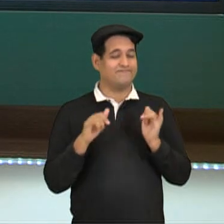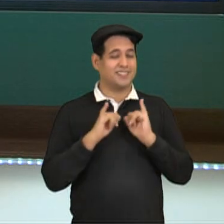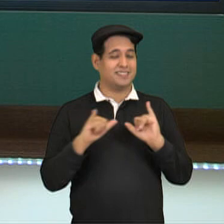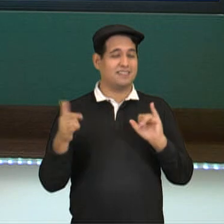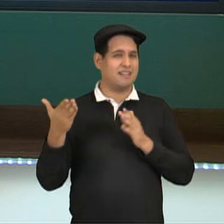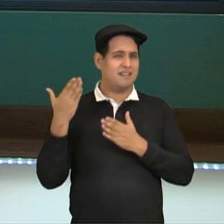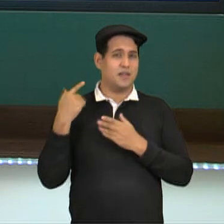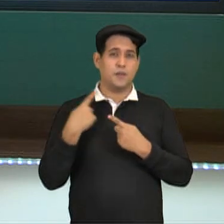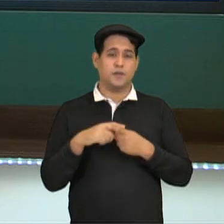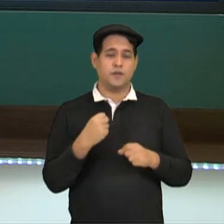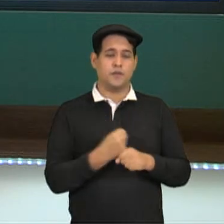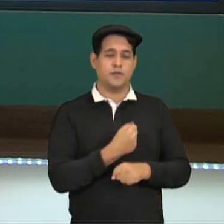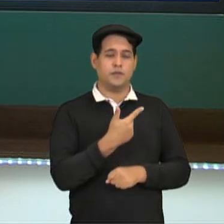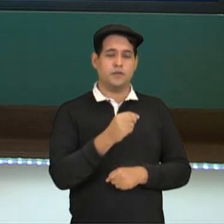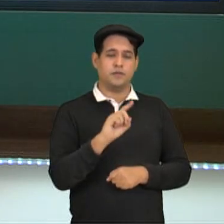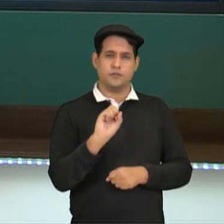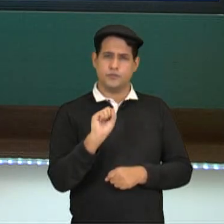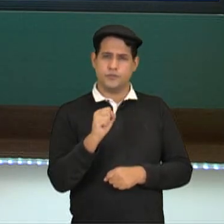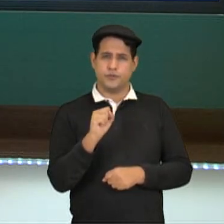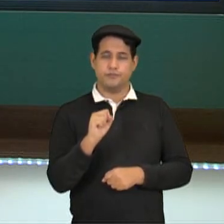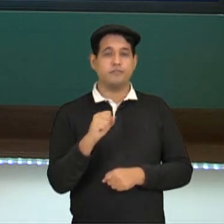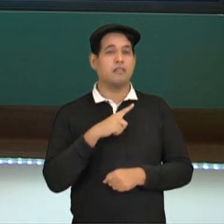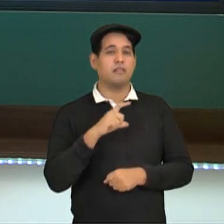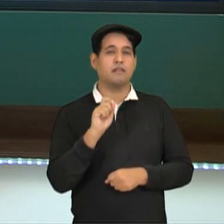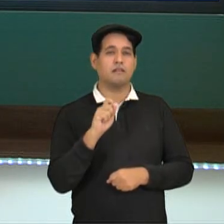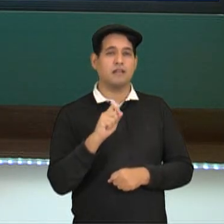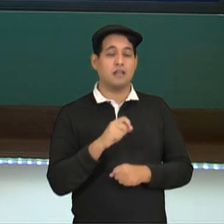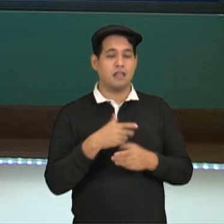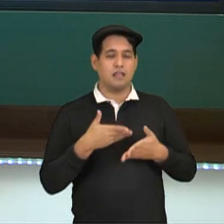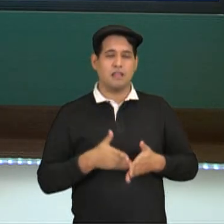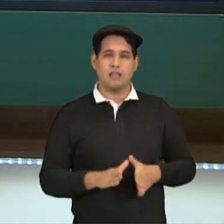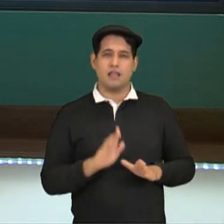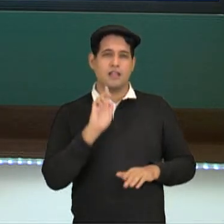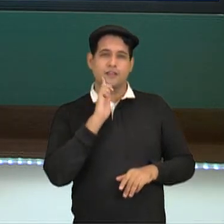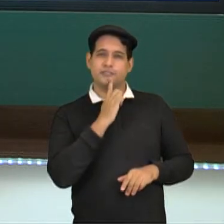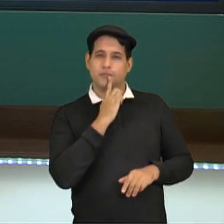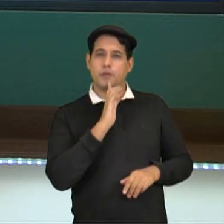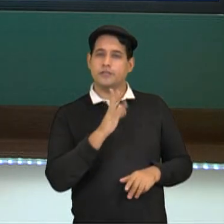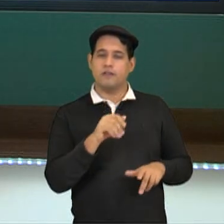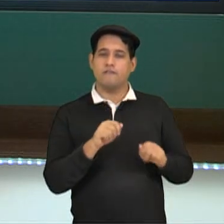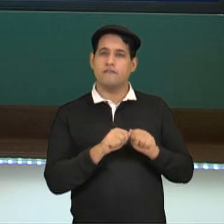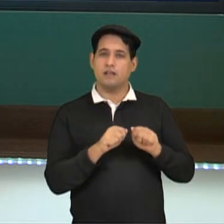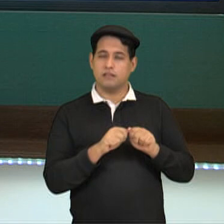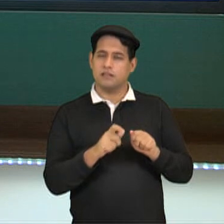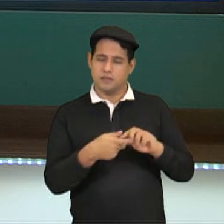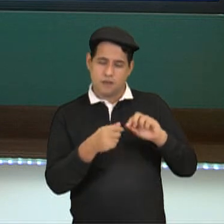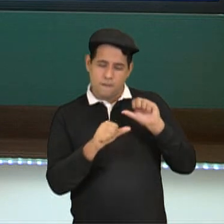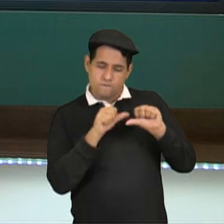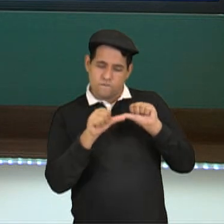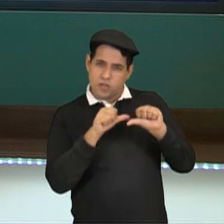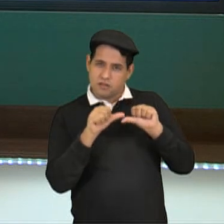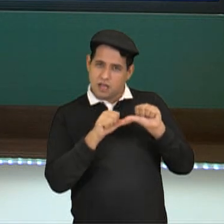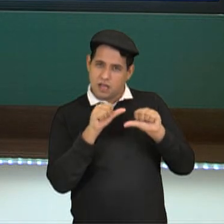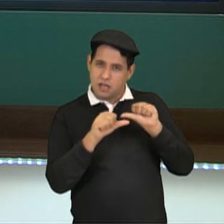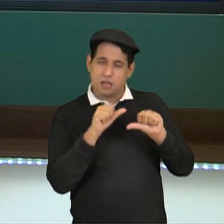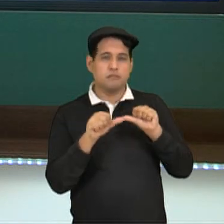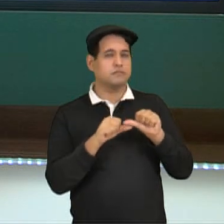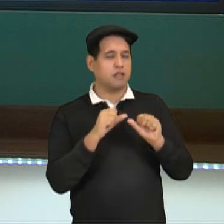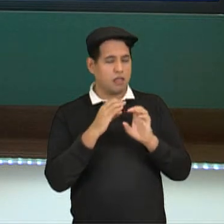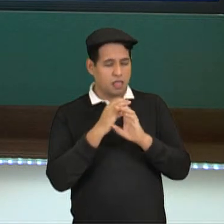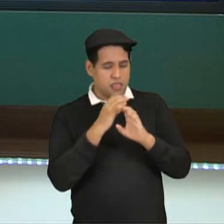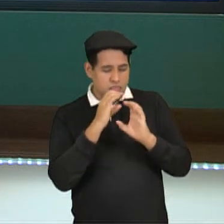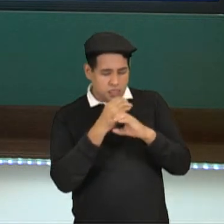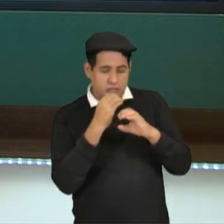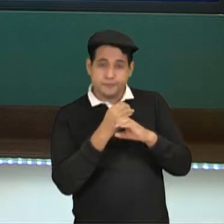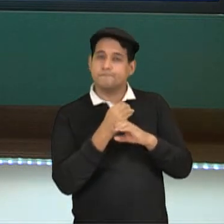antes. Porque em 2018, a gente teve o nascimento das gêmeas que foram produzidas lá, né, modificados o genoma em laboratório